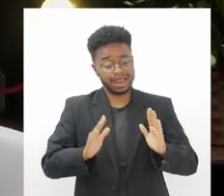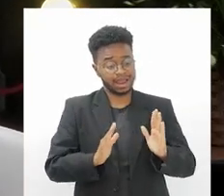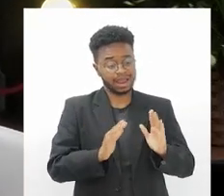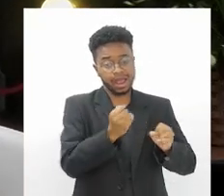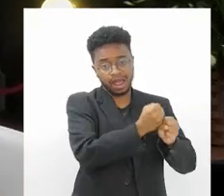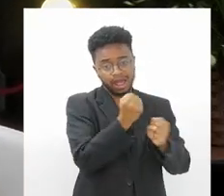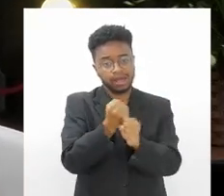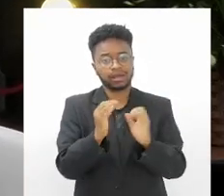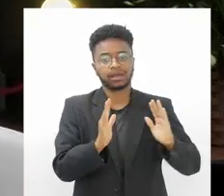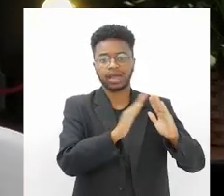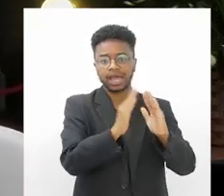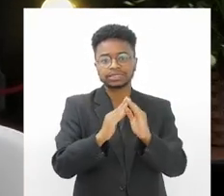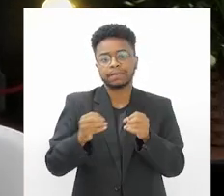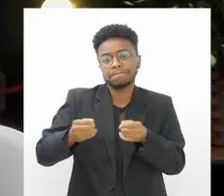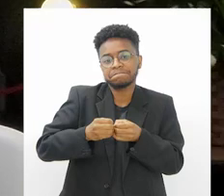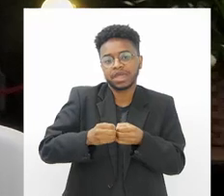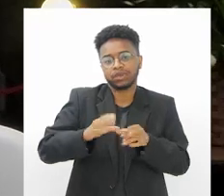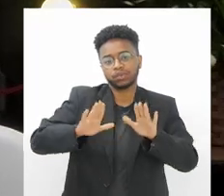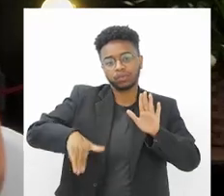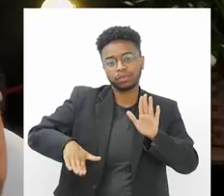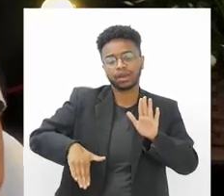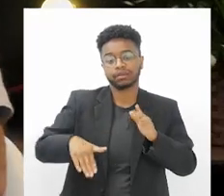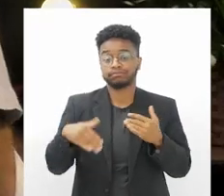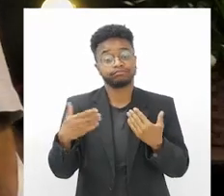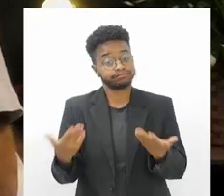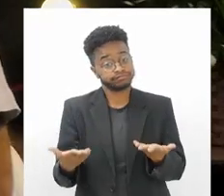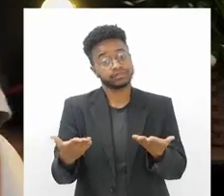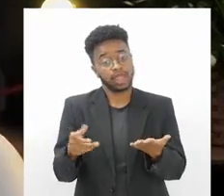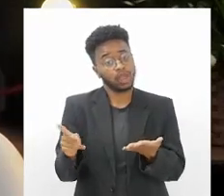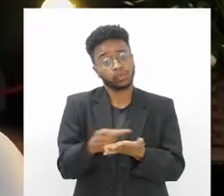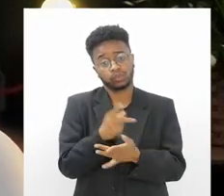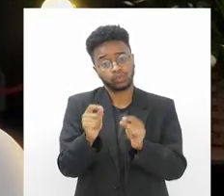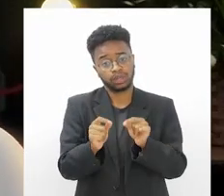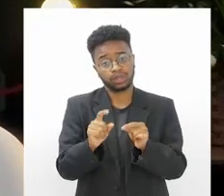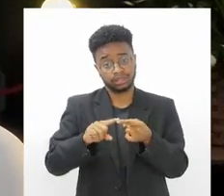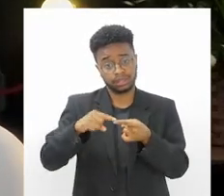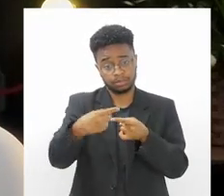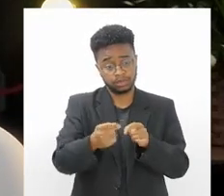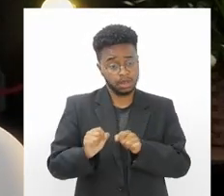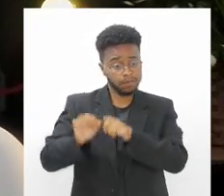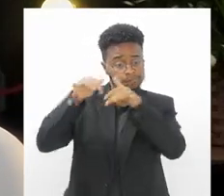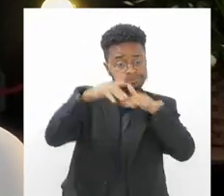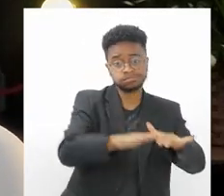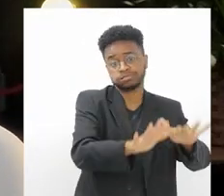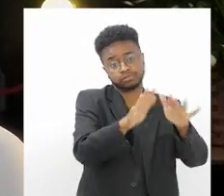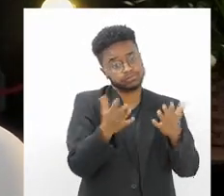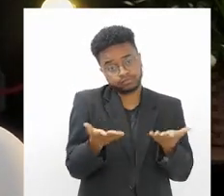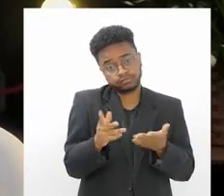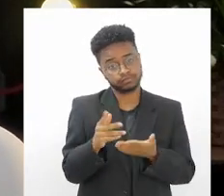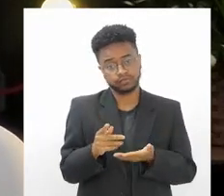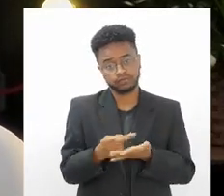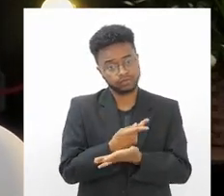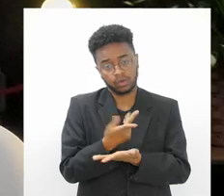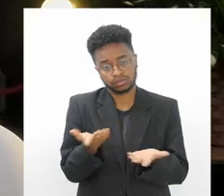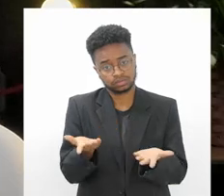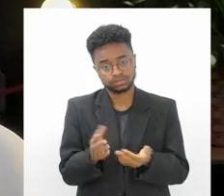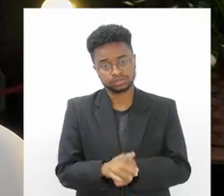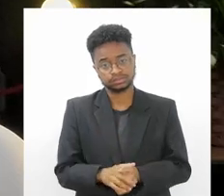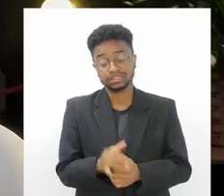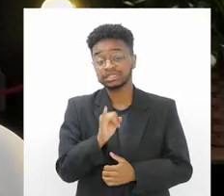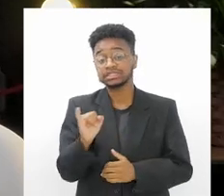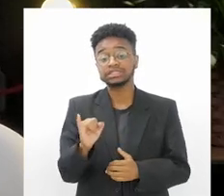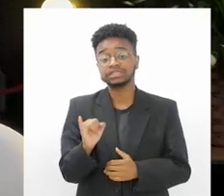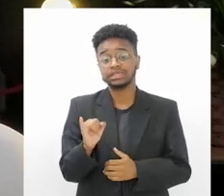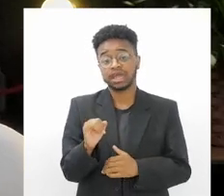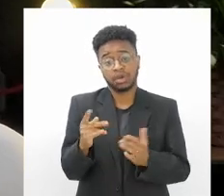perto da orla, né? Que fez aquelas coisas todas. Porque vai chegar uma hora que aqueles ali vão ser engolidos pelo mar, professor. E aí? Sim, com certeza.